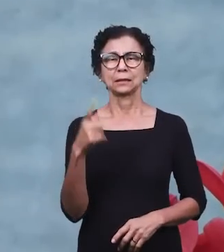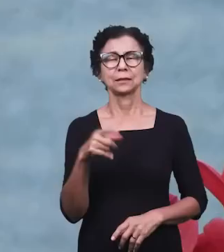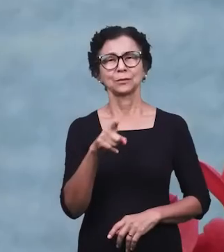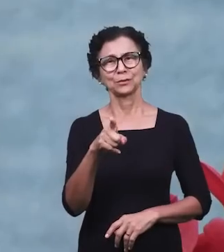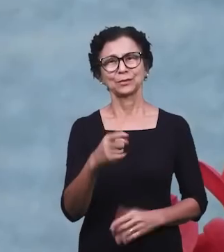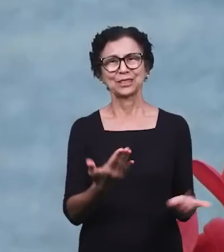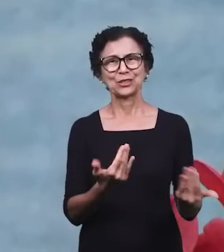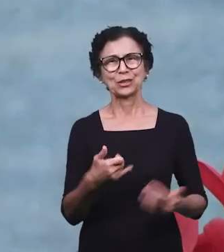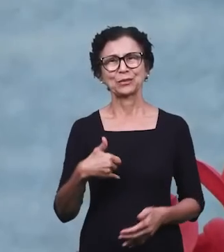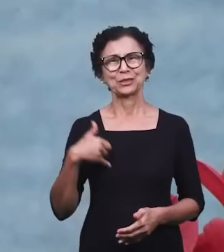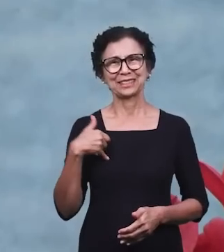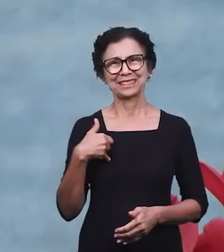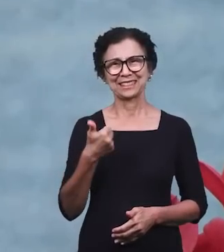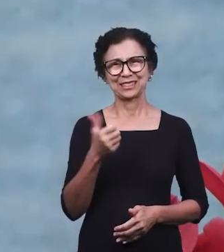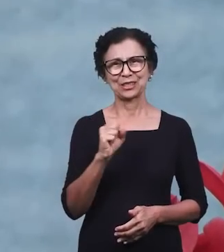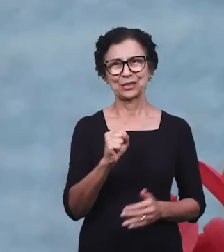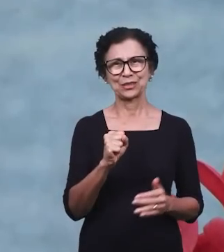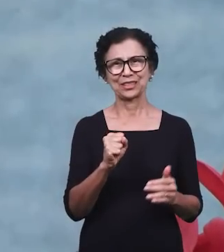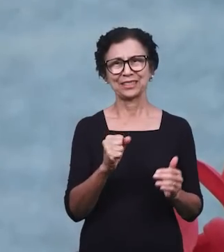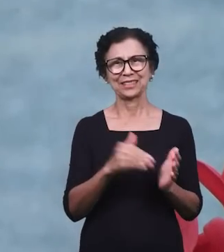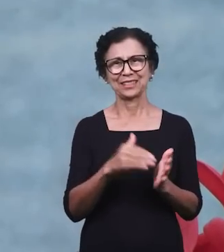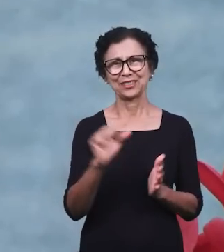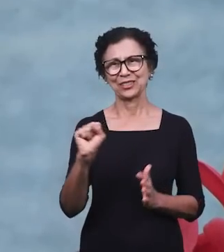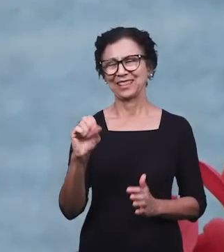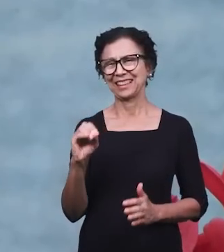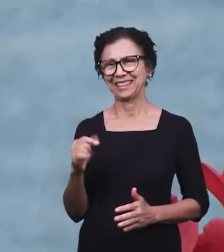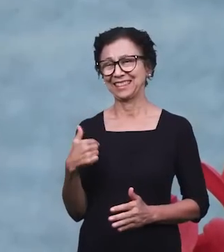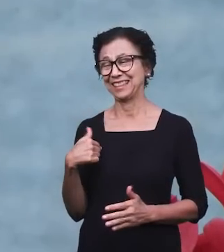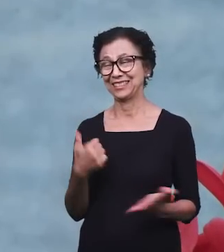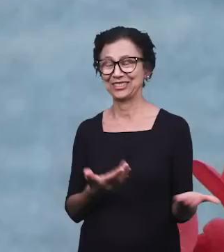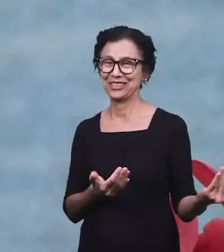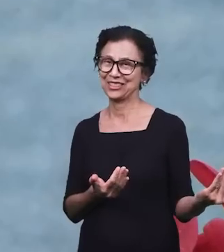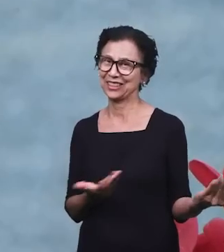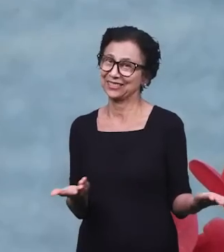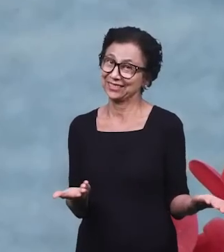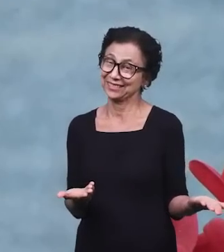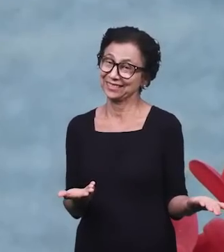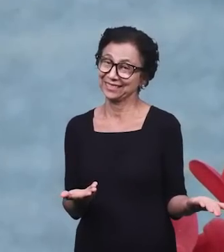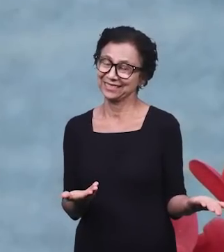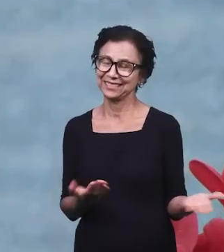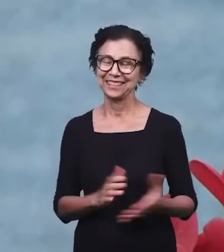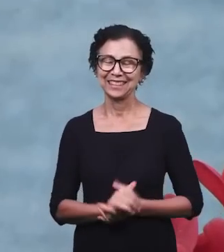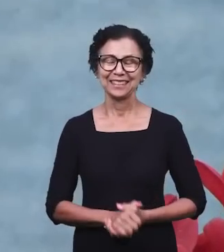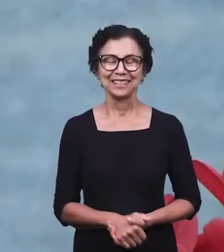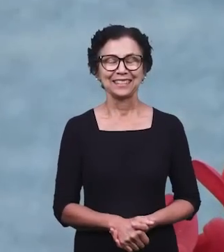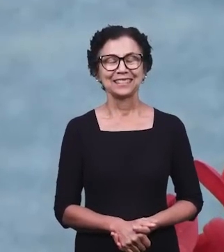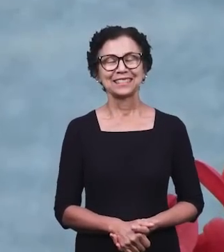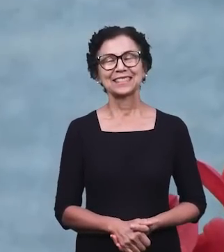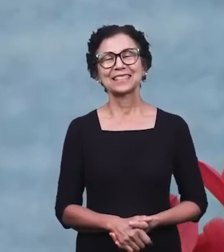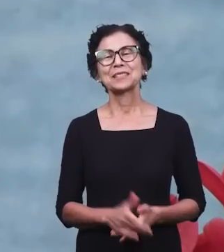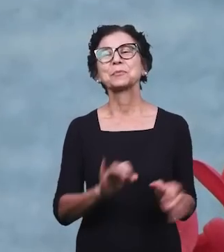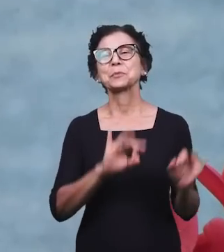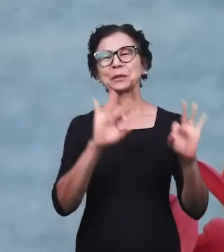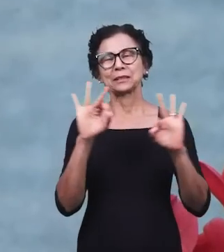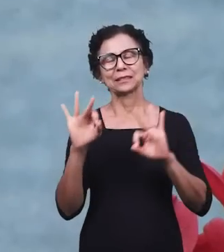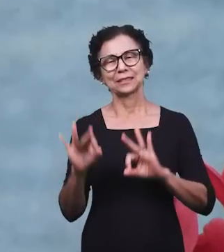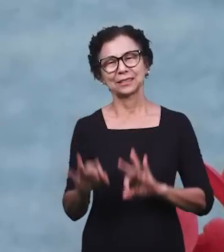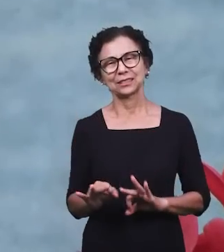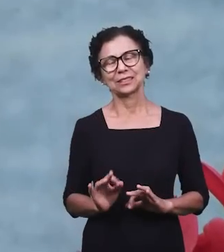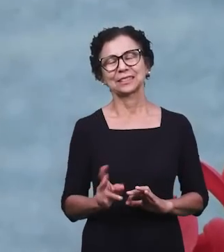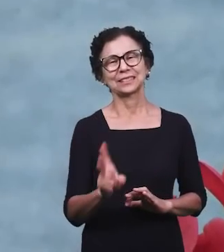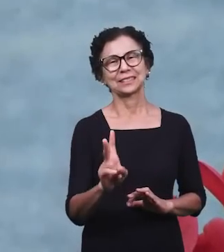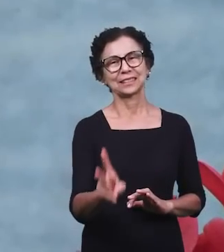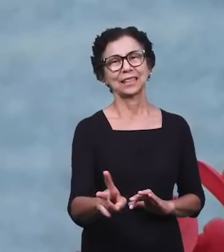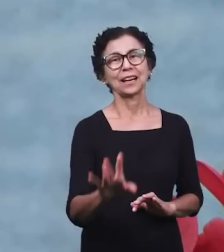8 aos 88 anos. Eu, por exemplo, sou jovem, estou aqui com vocês e você pode assistir esse programa sempre e